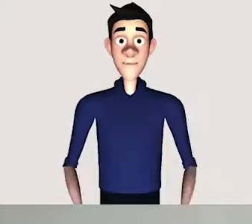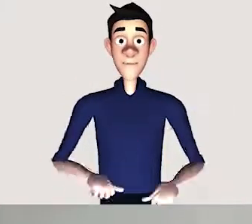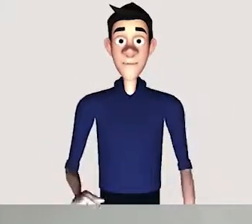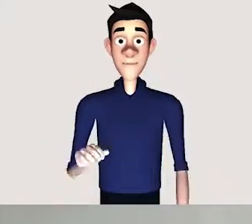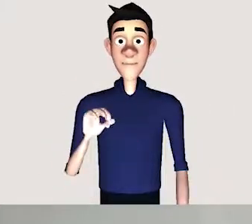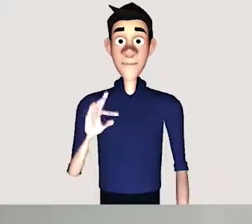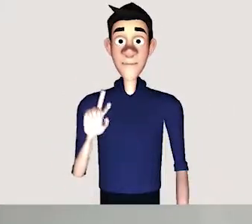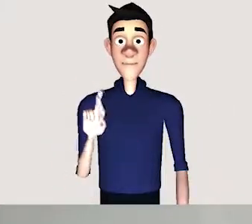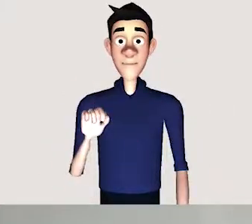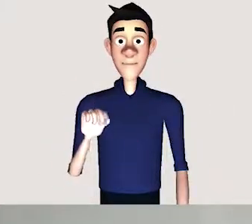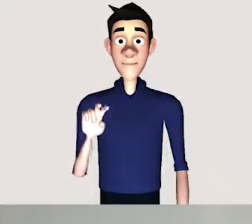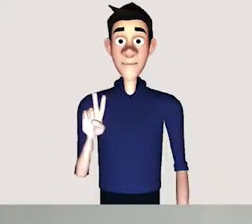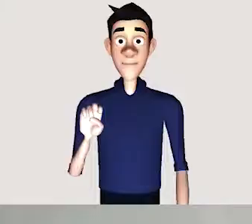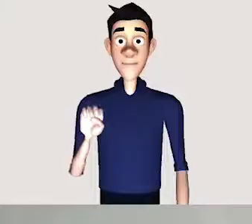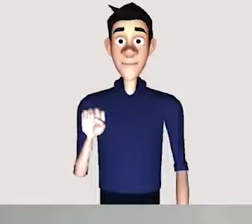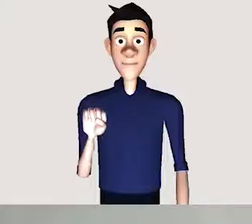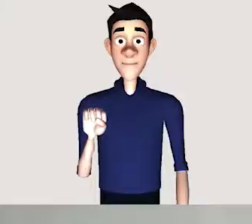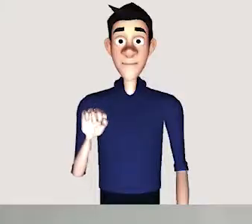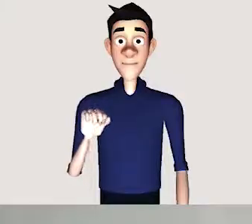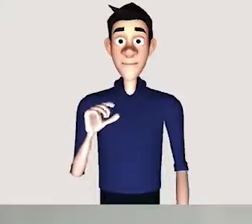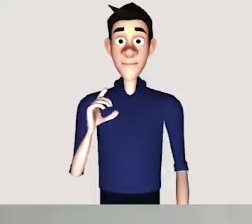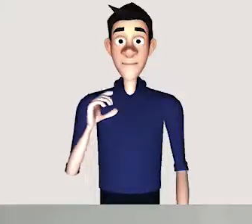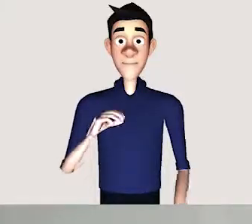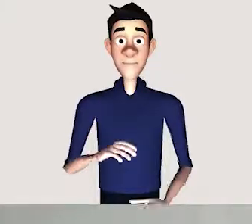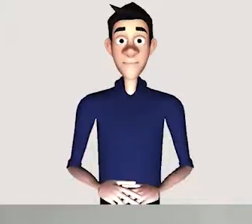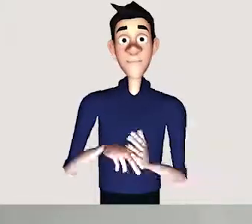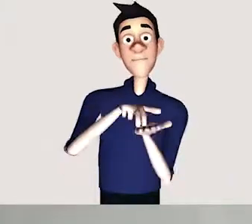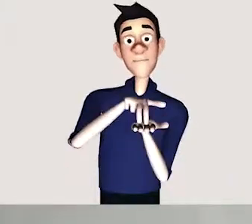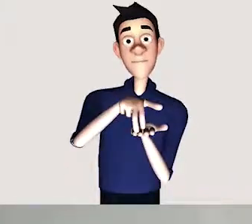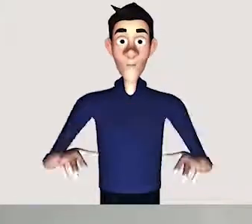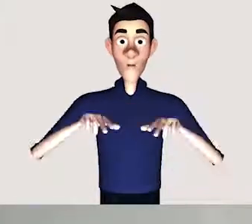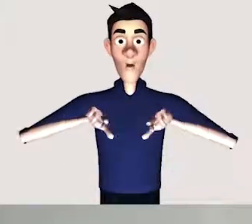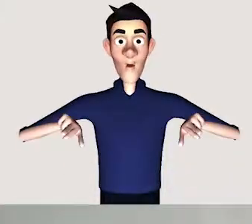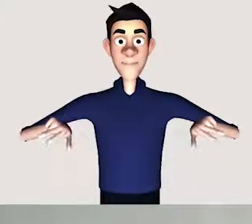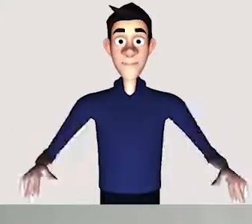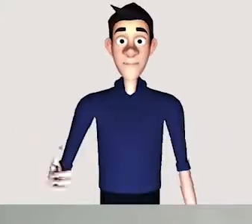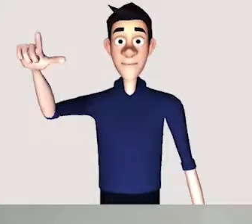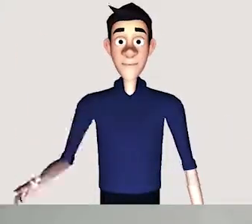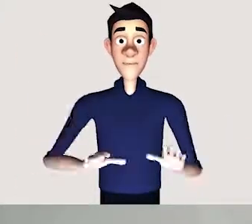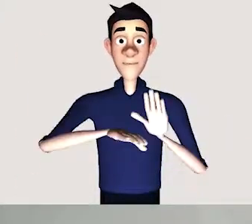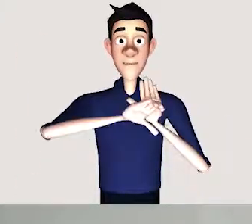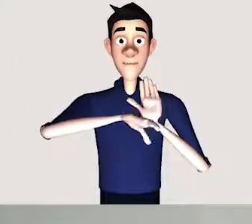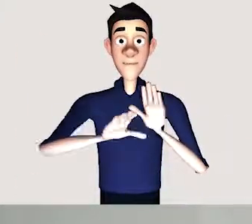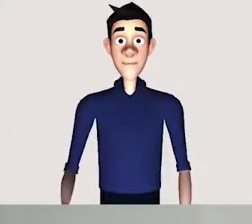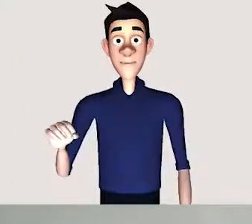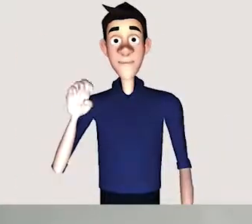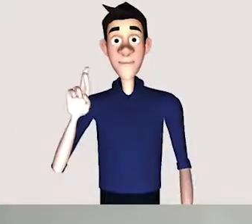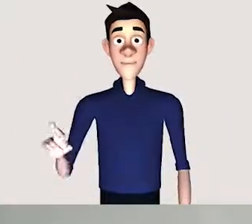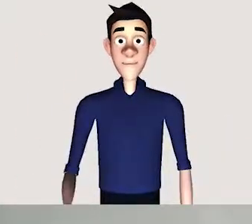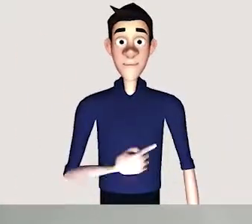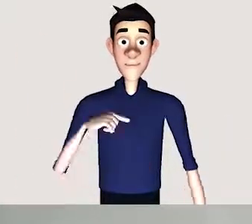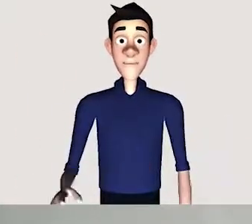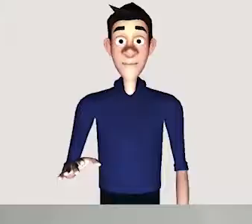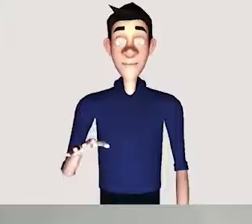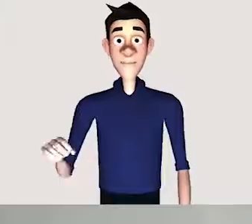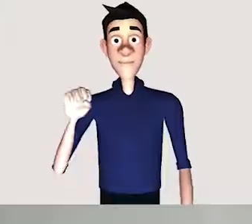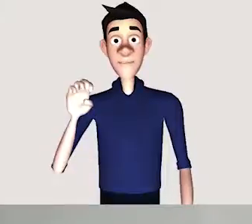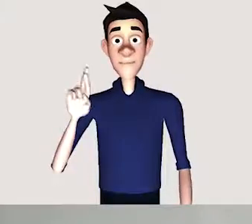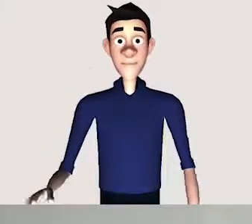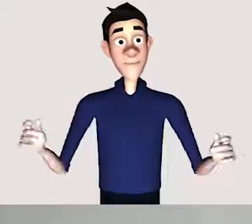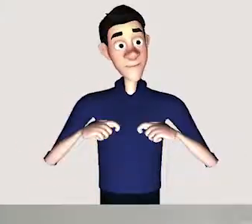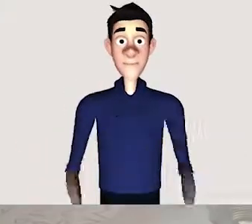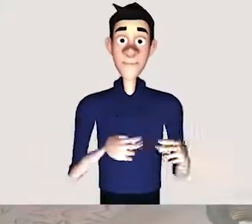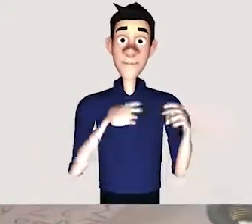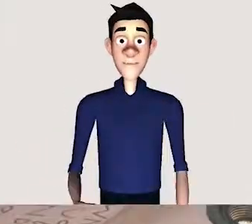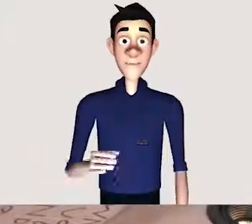só sou capaz de perceber o novo com memória. Sem memória, eu não seria capaz de perceber o novo,